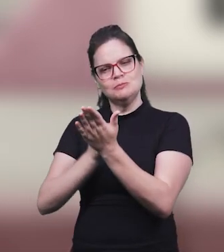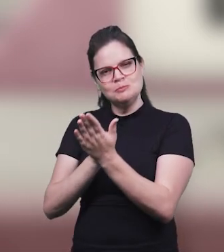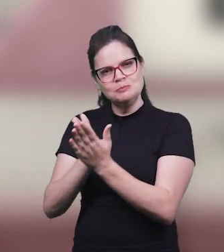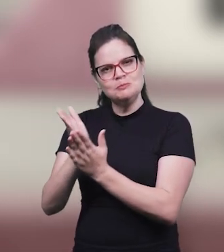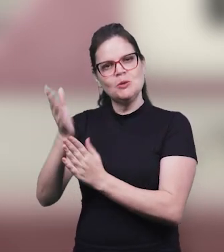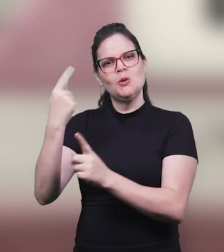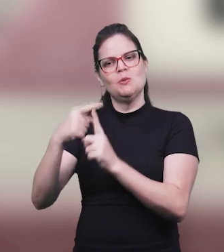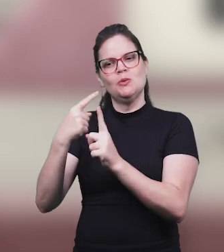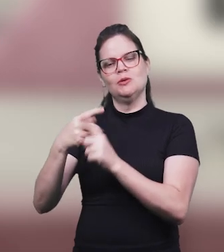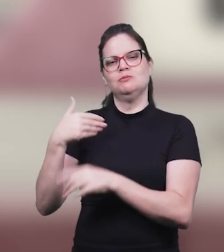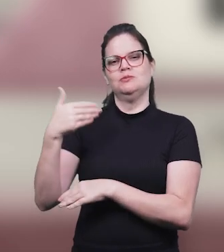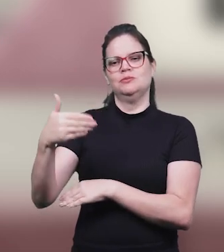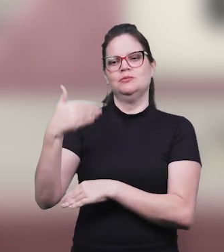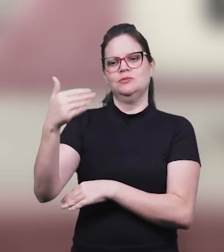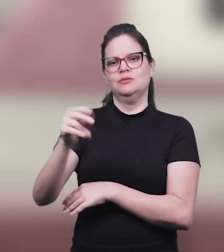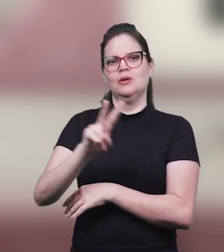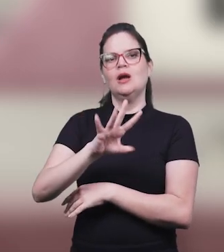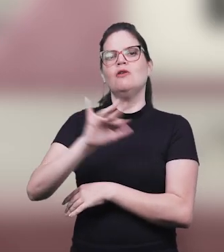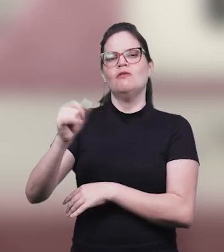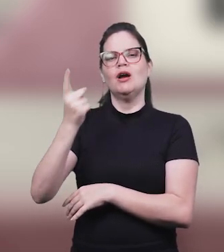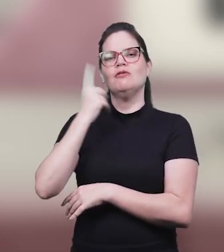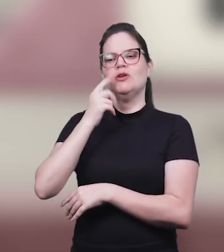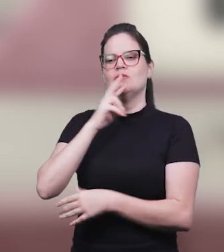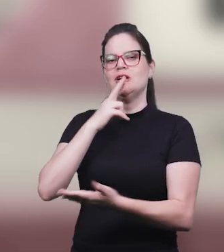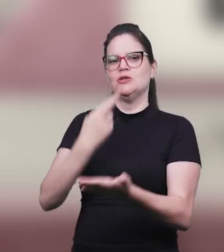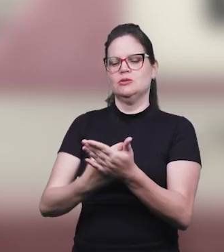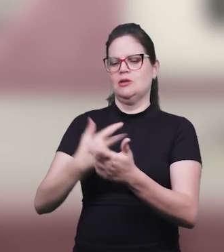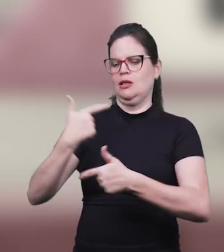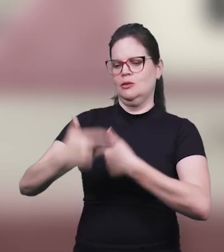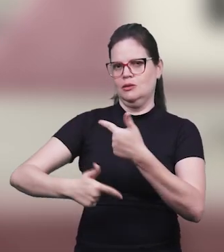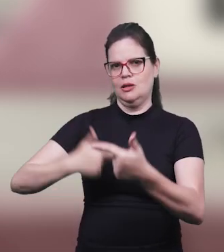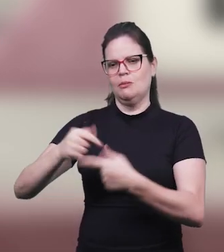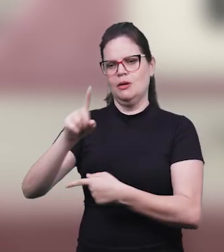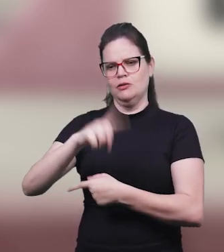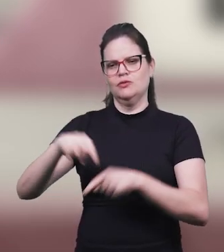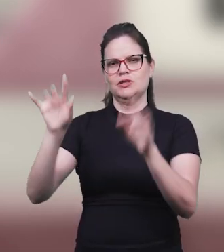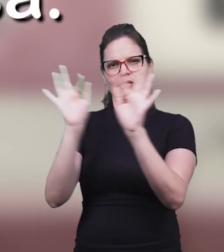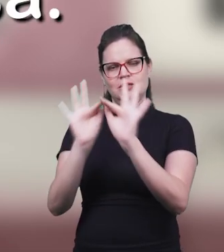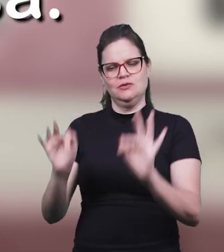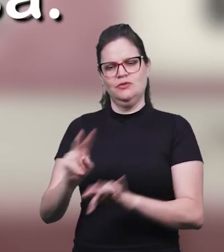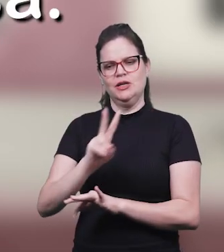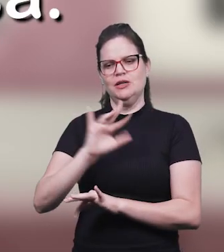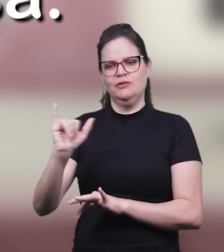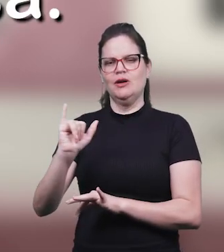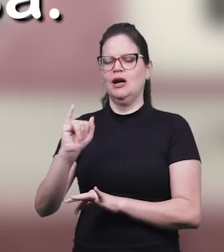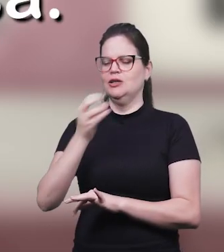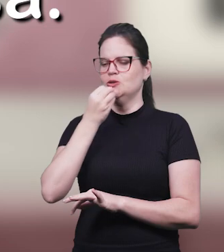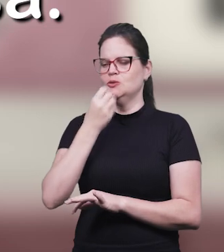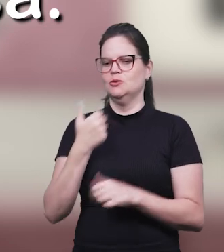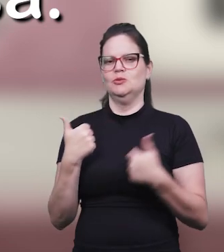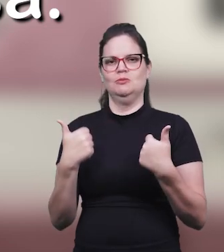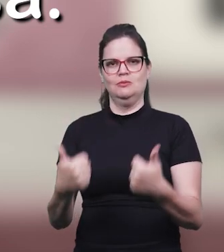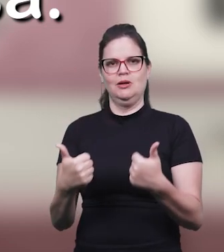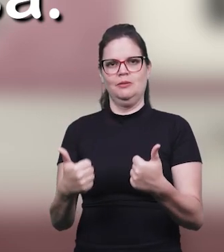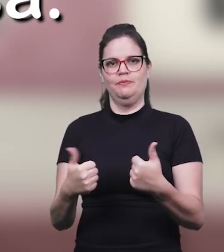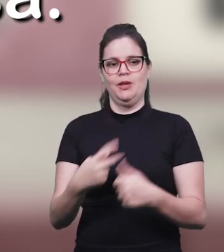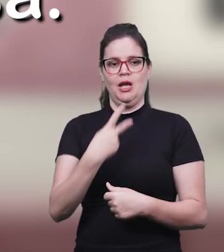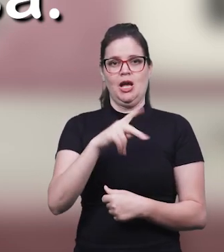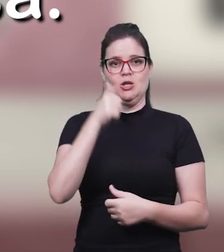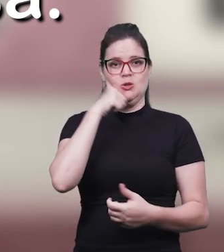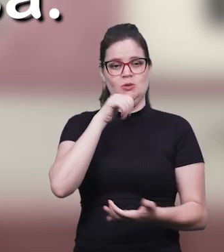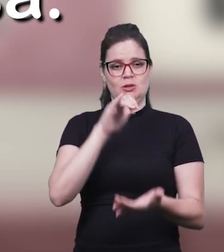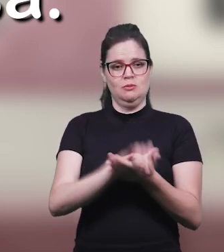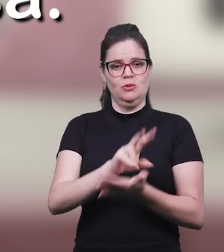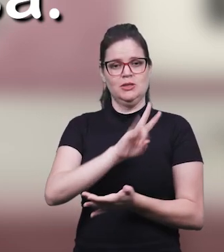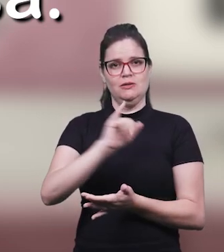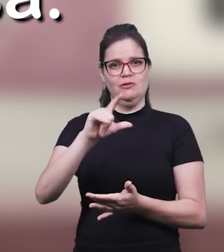do trabalho das tuas mãos. Feliz serás e te irás bem. A tua mulher será como a videira